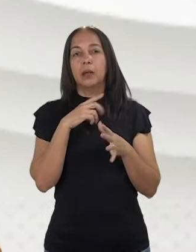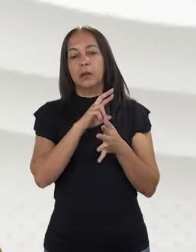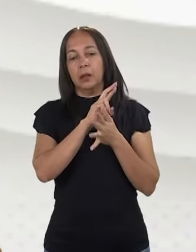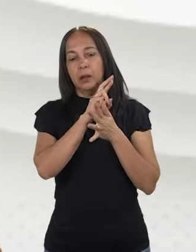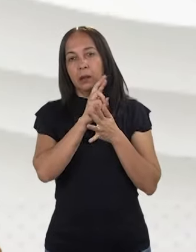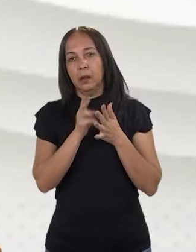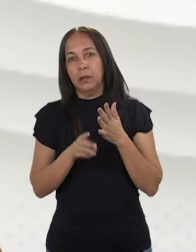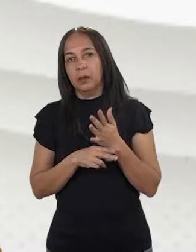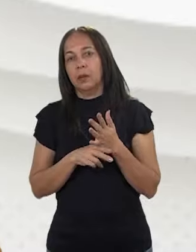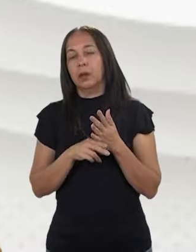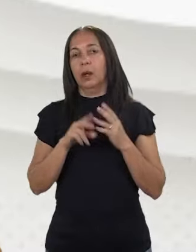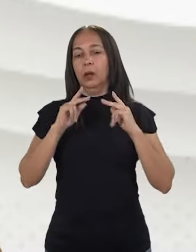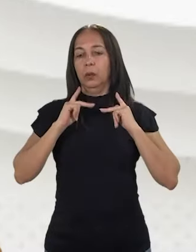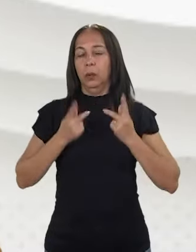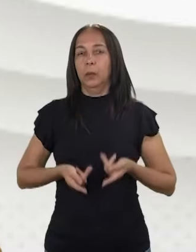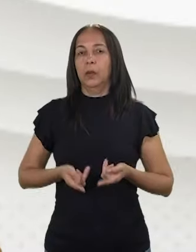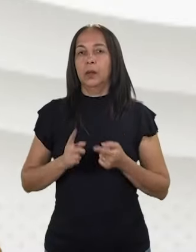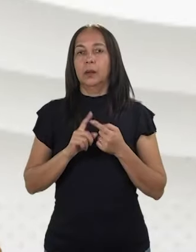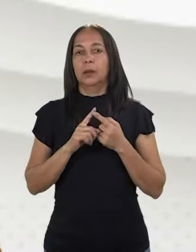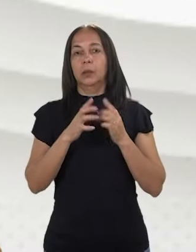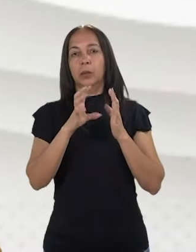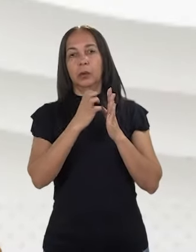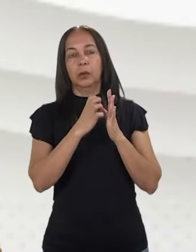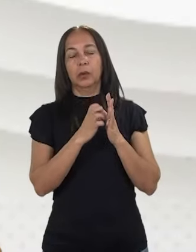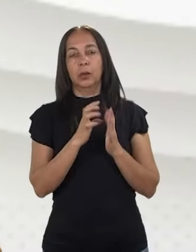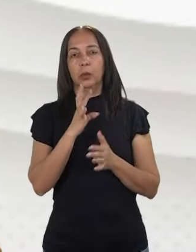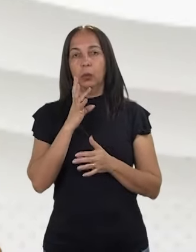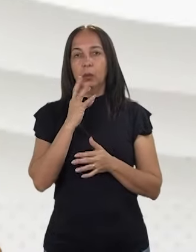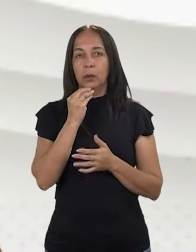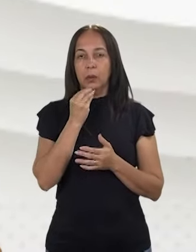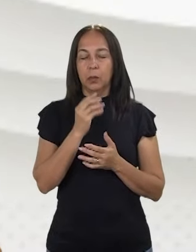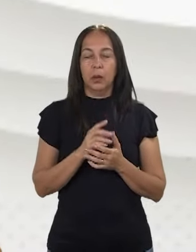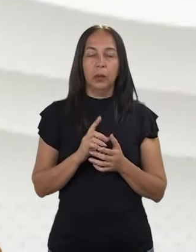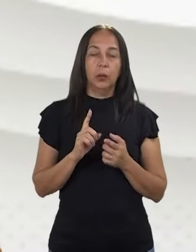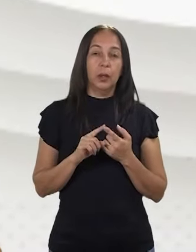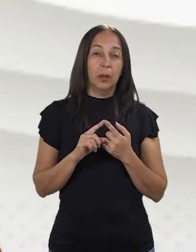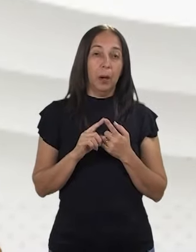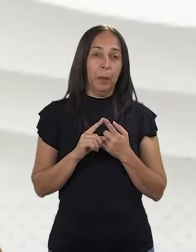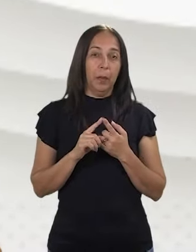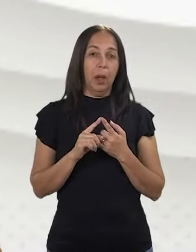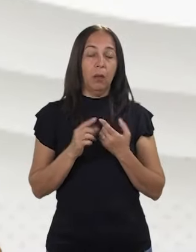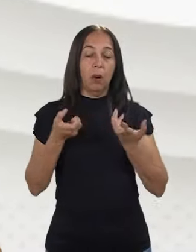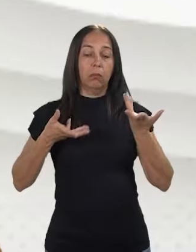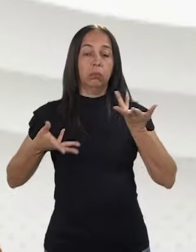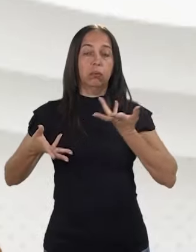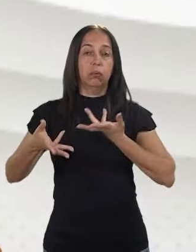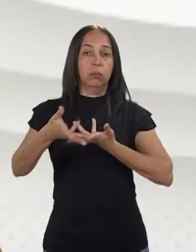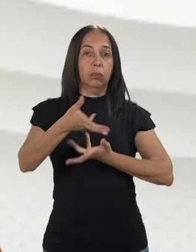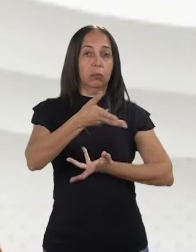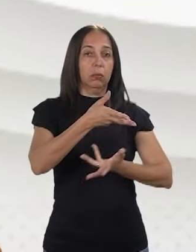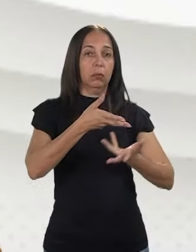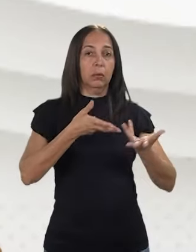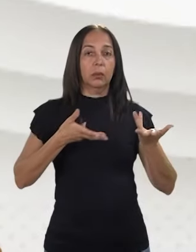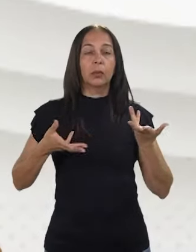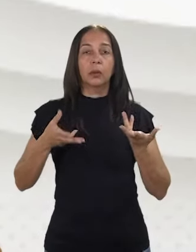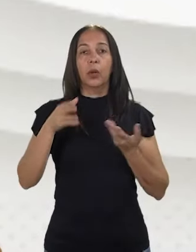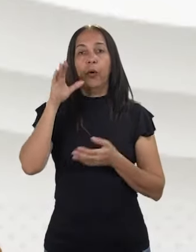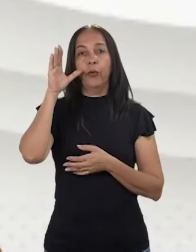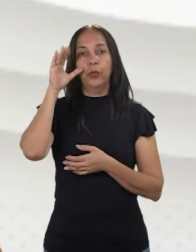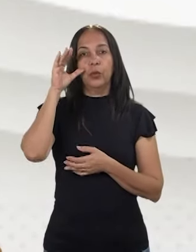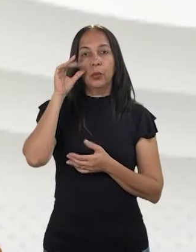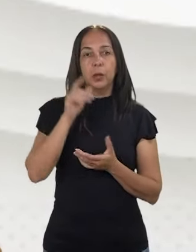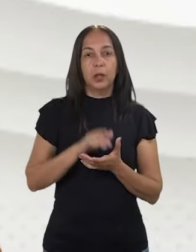diversidade humana mas uma diversidade de banco de dados de conhecimento e a gente ter sim uma uma rotatividade